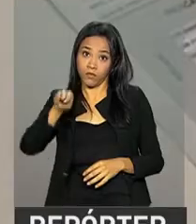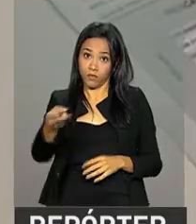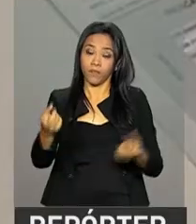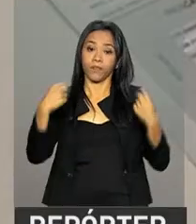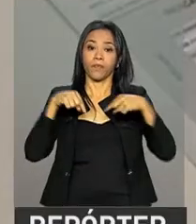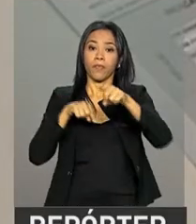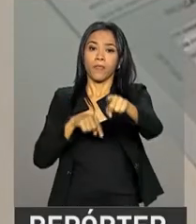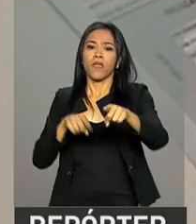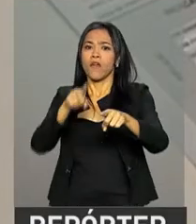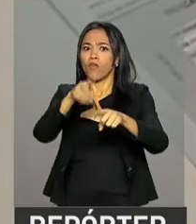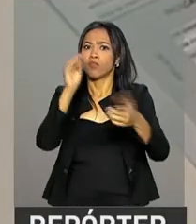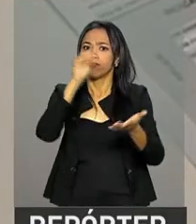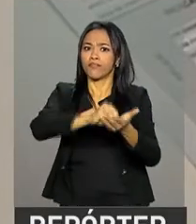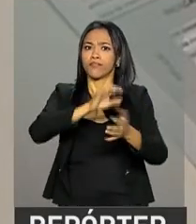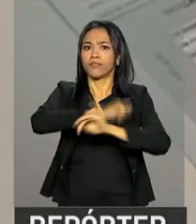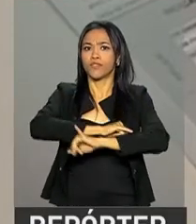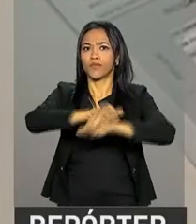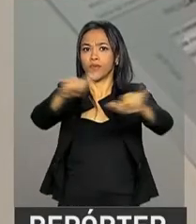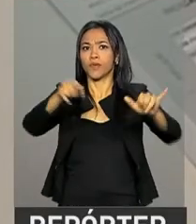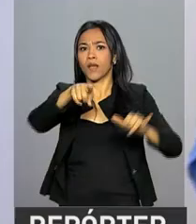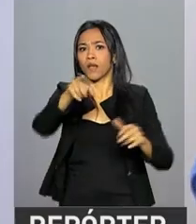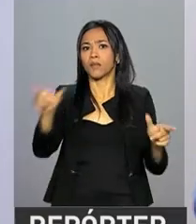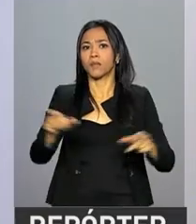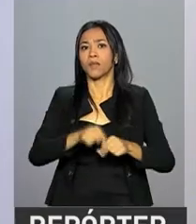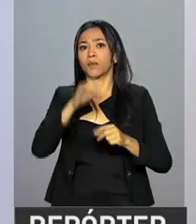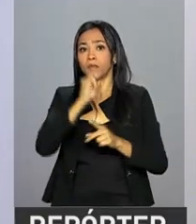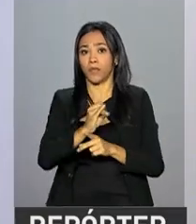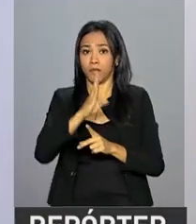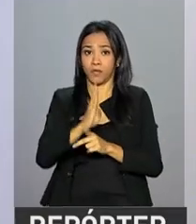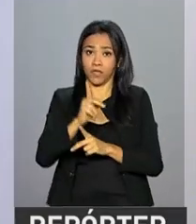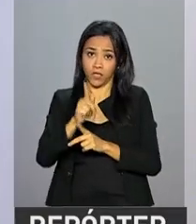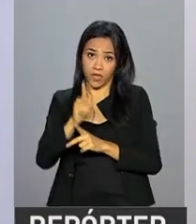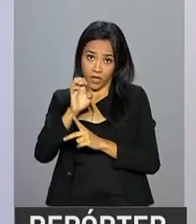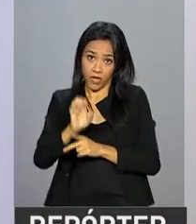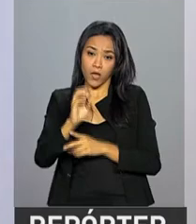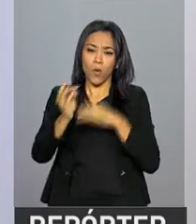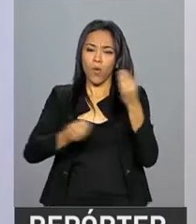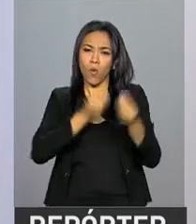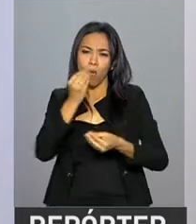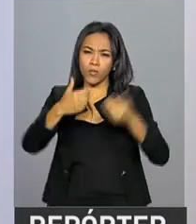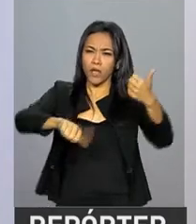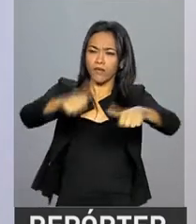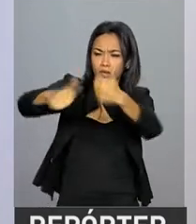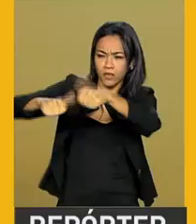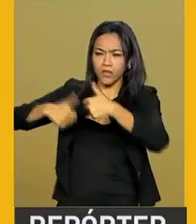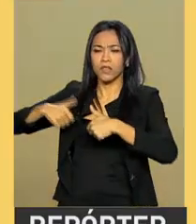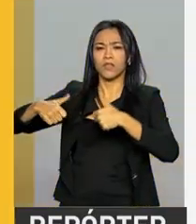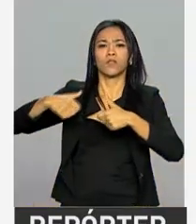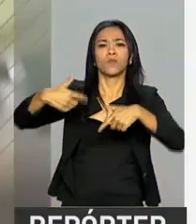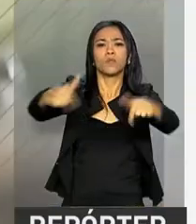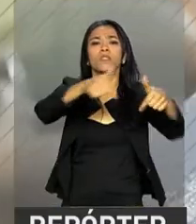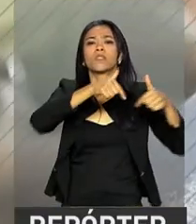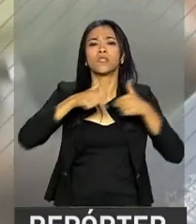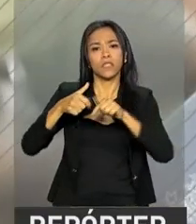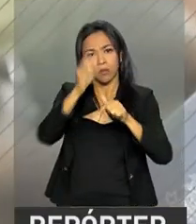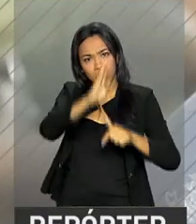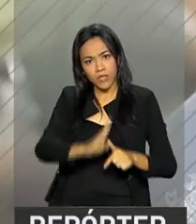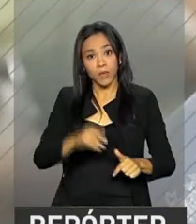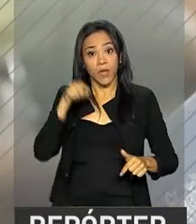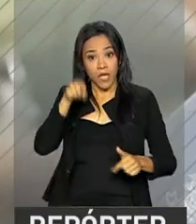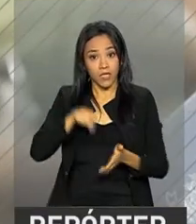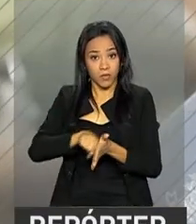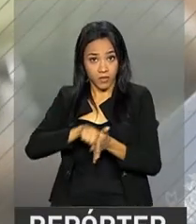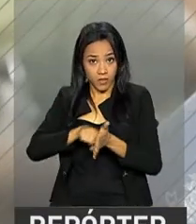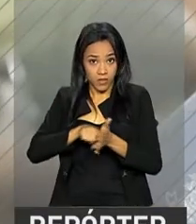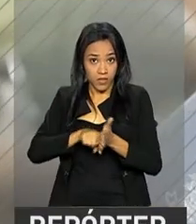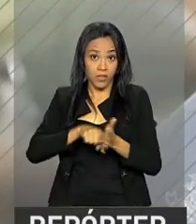foi destaque na última publicação do ibge sobre a situação do mercado de trabalho no país de acordo com o estudo a taxa